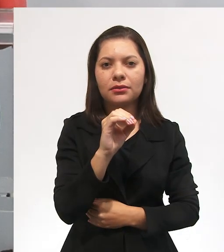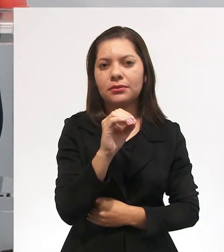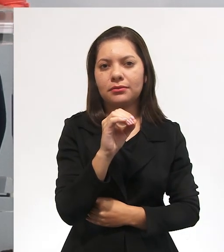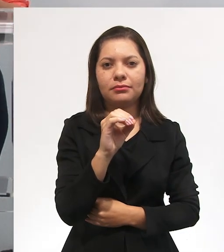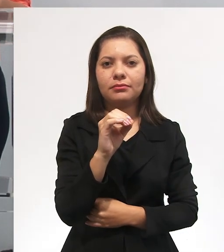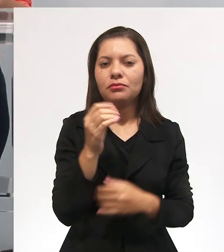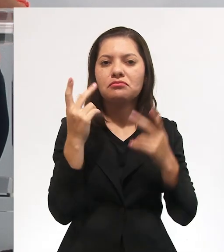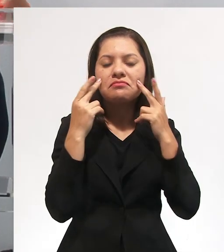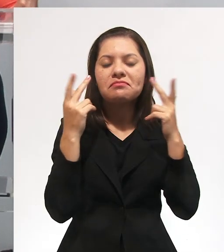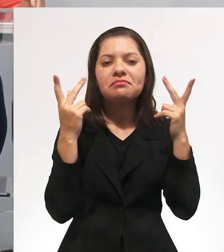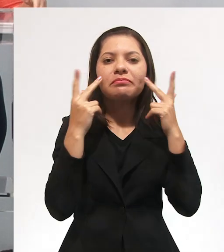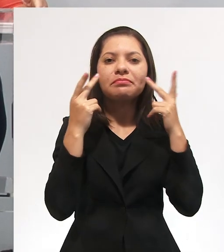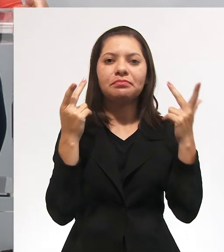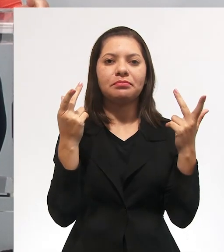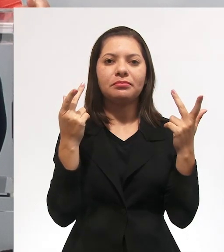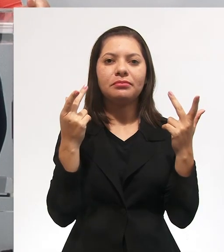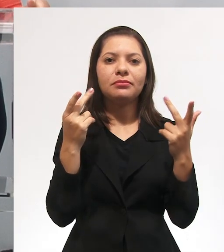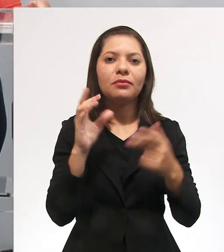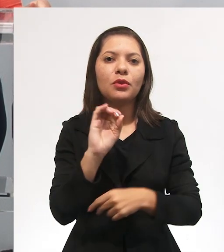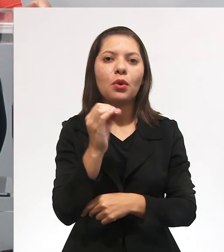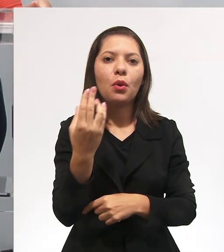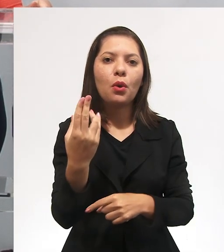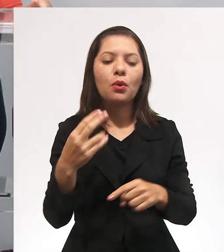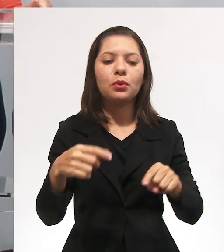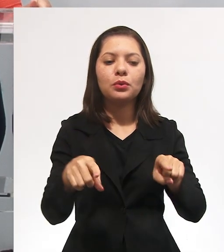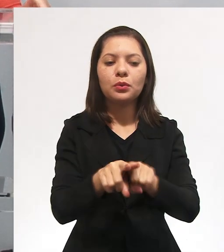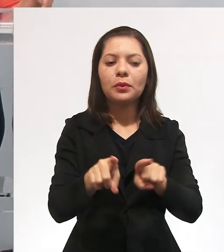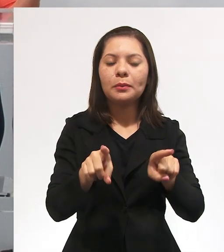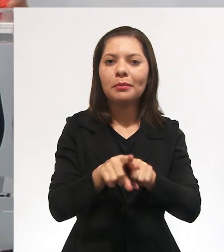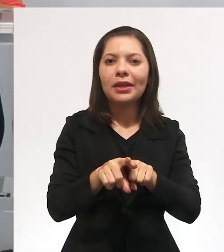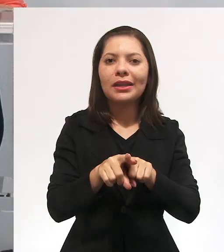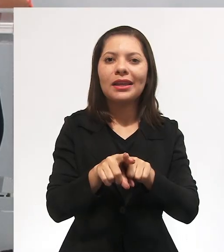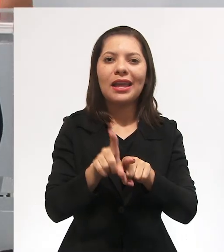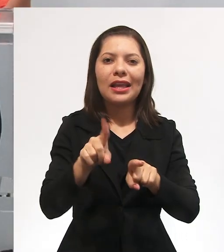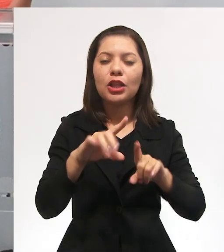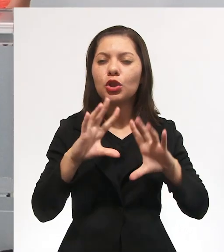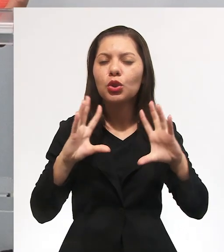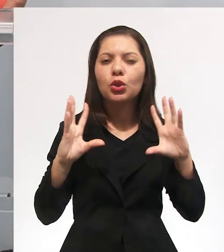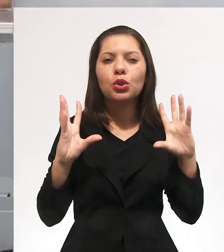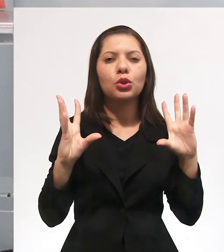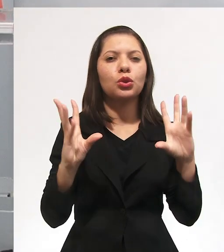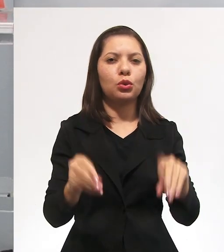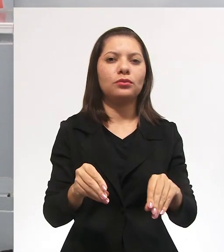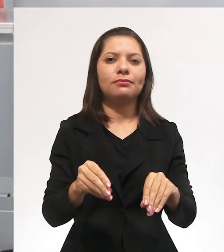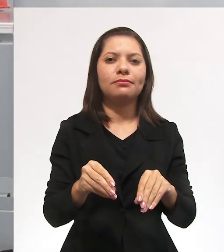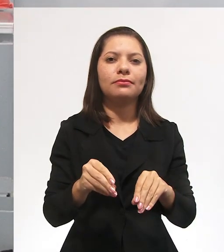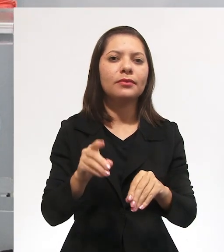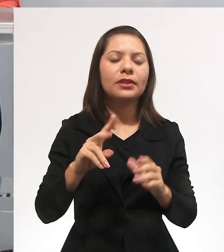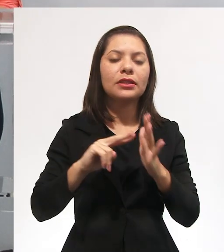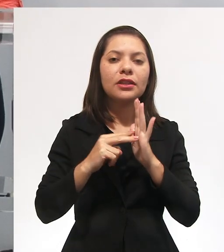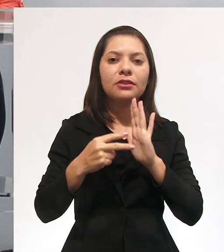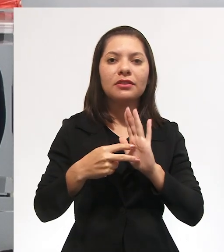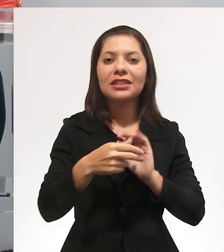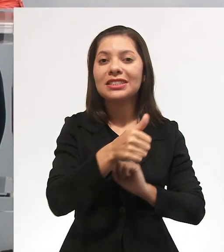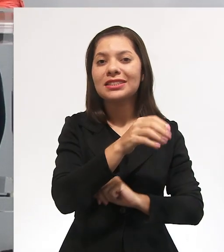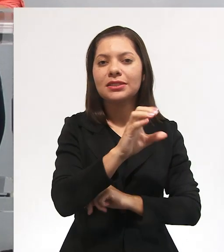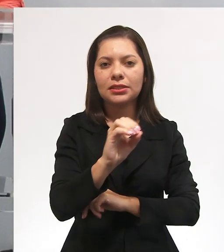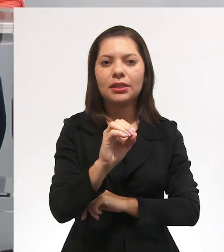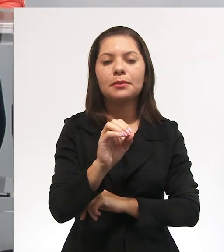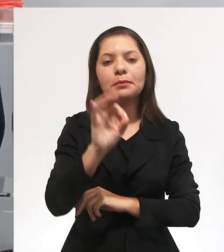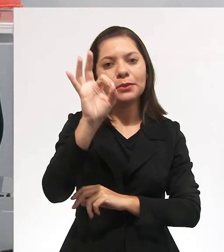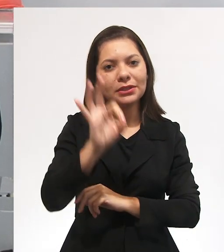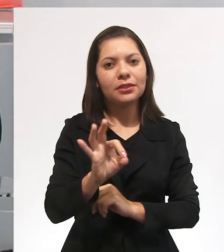né? Quando a gente atribui esse valor de todo, a gente sempre está falando de